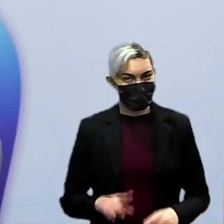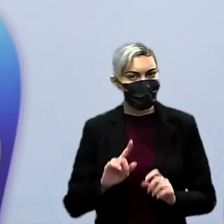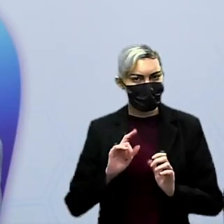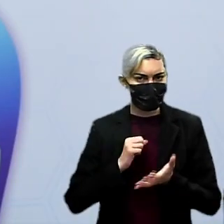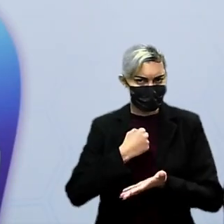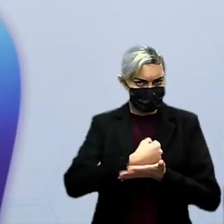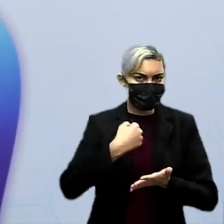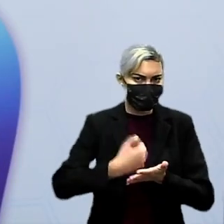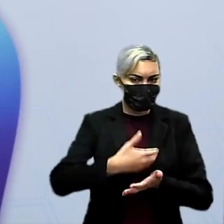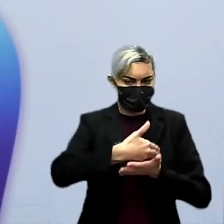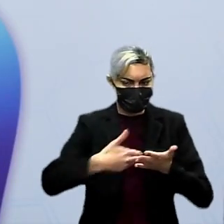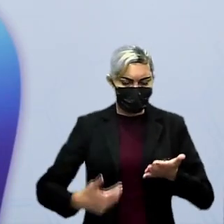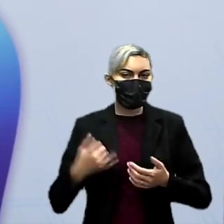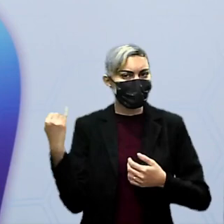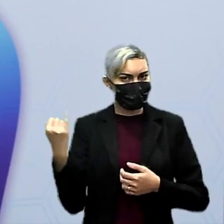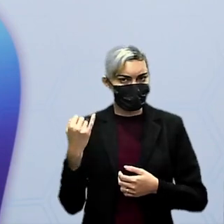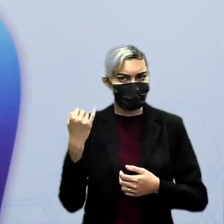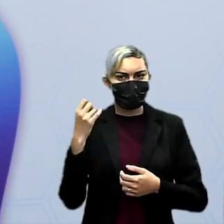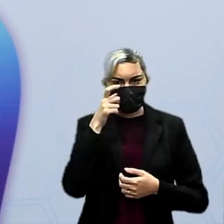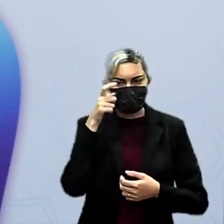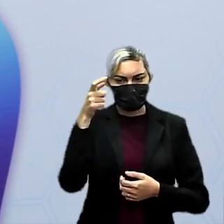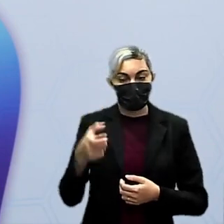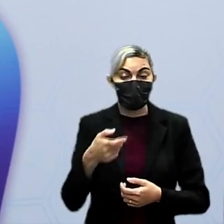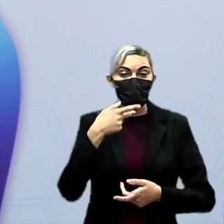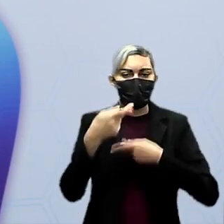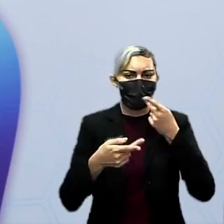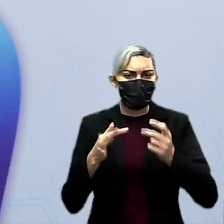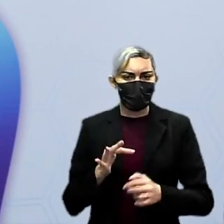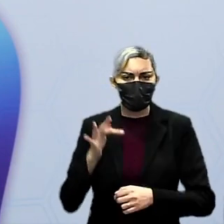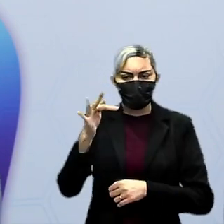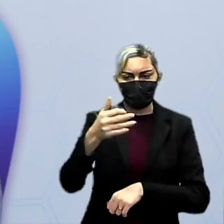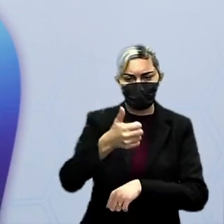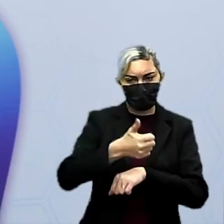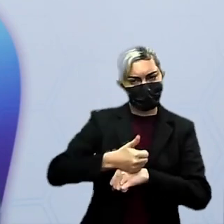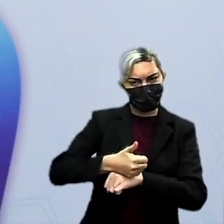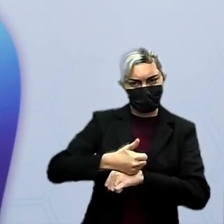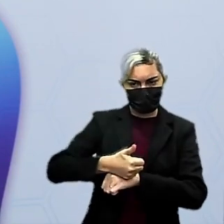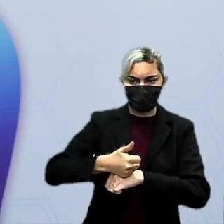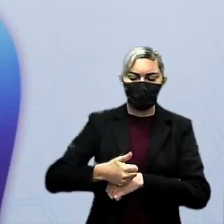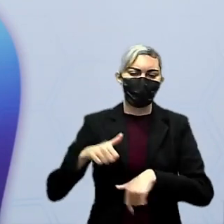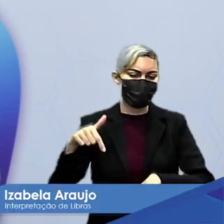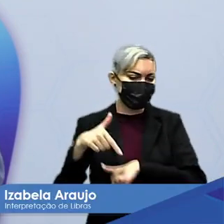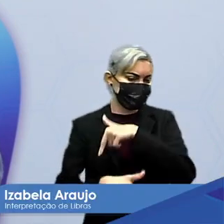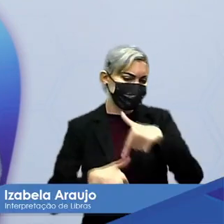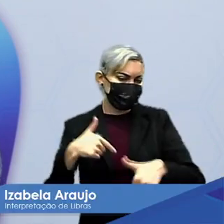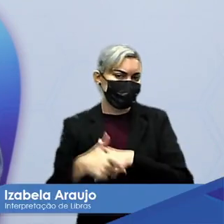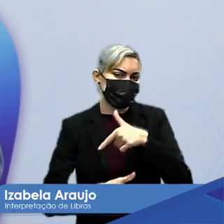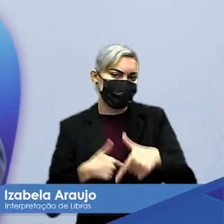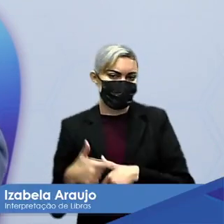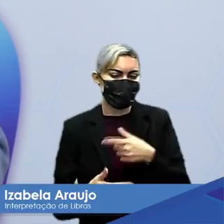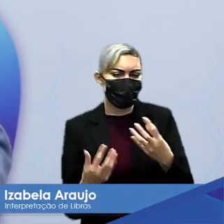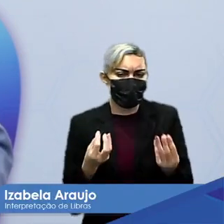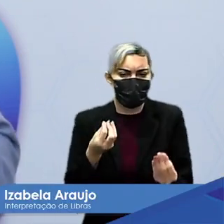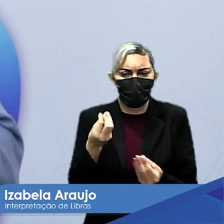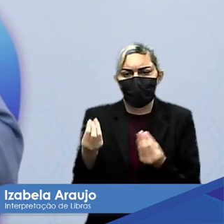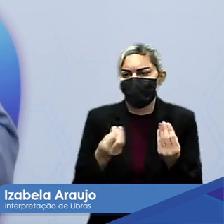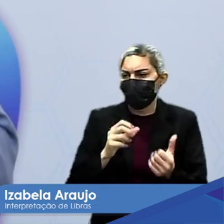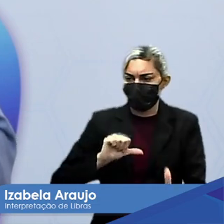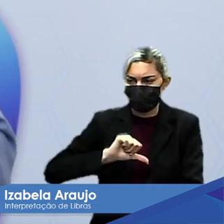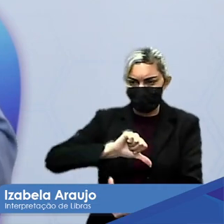a respeito do futuro dos profissionais, dos empregos, né, e como a